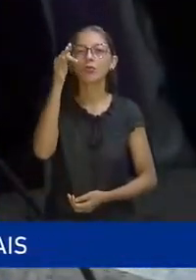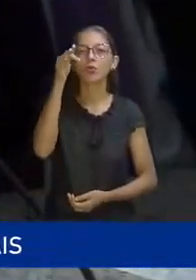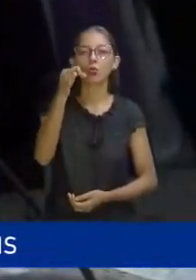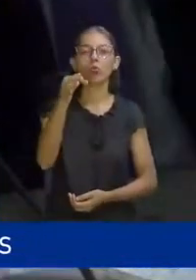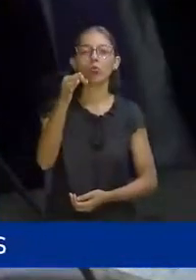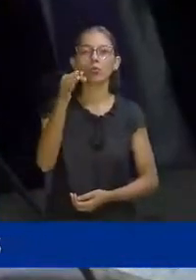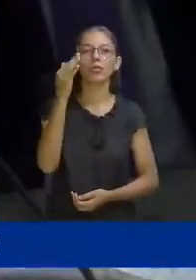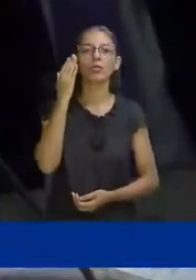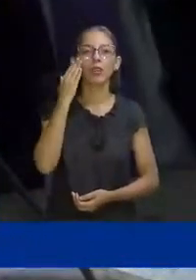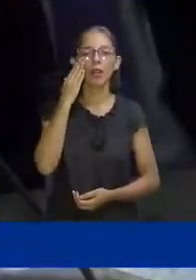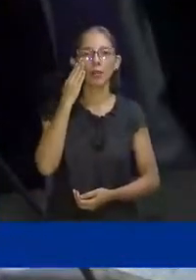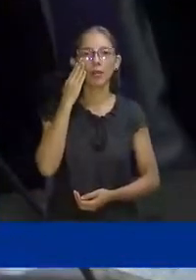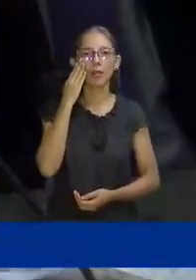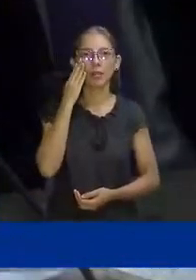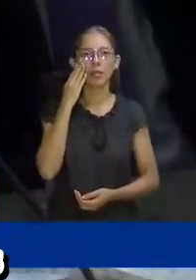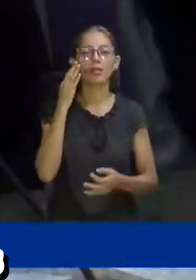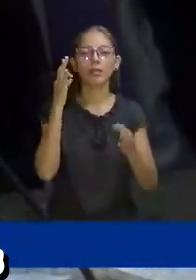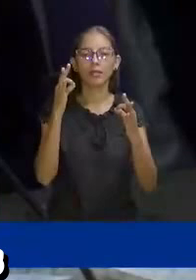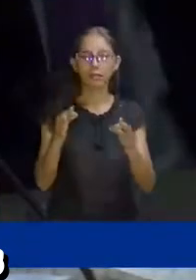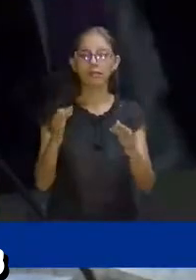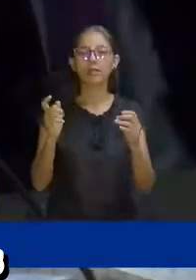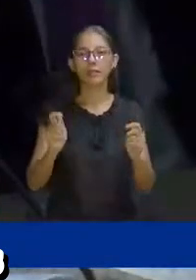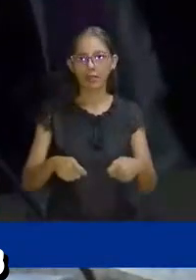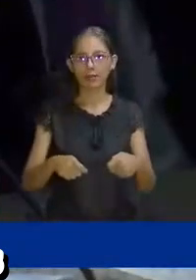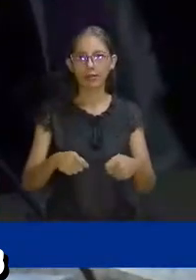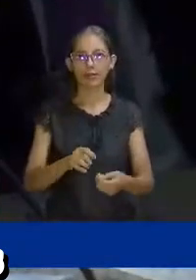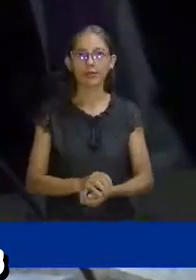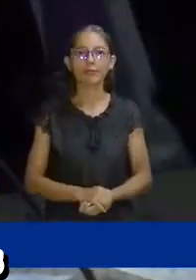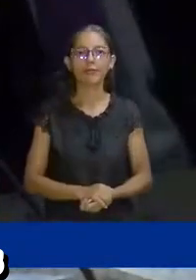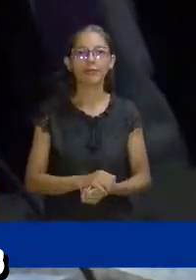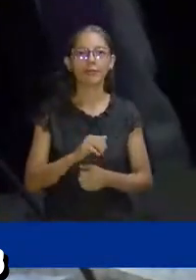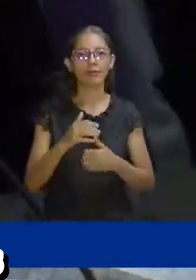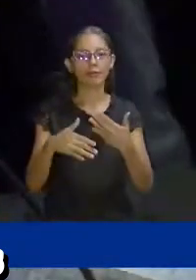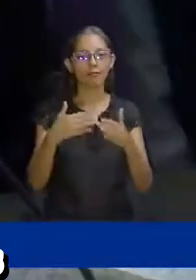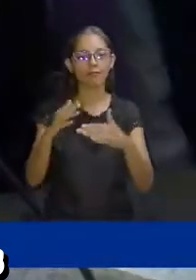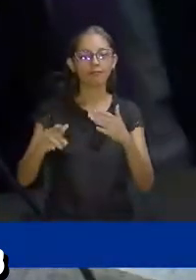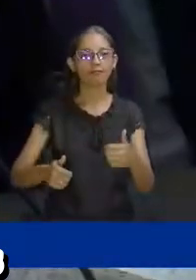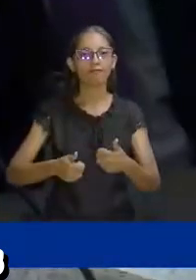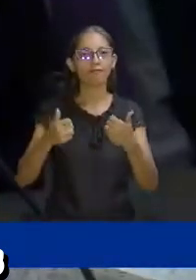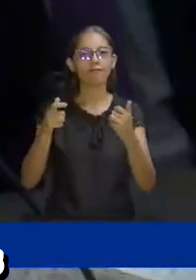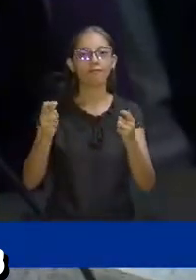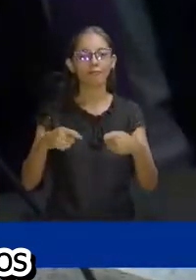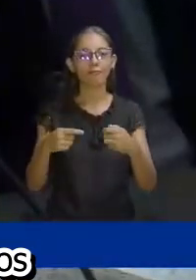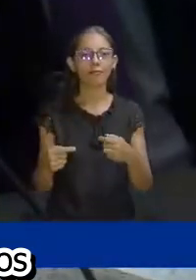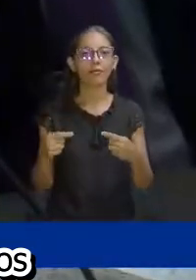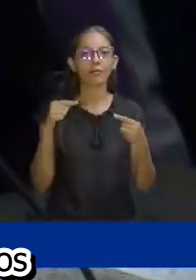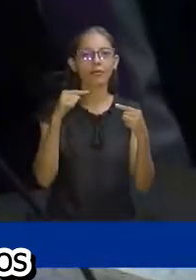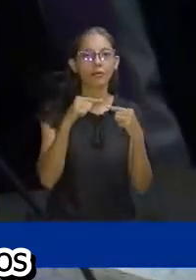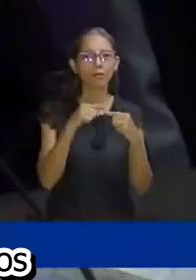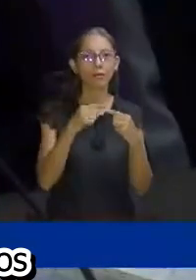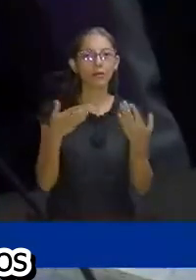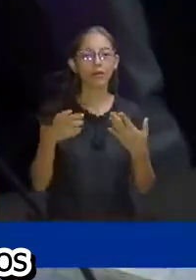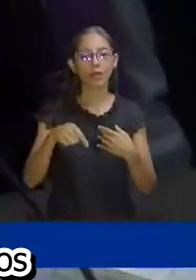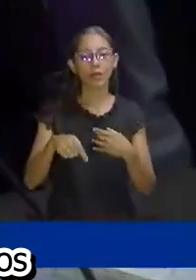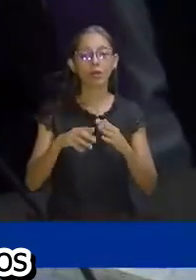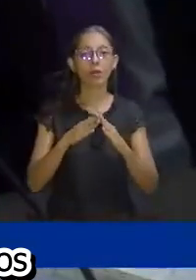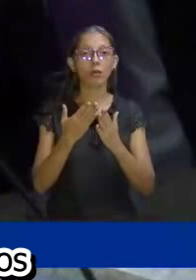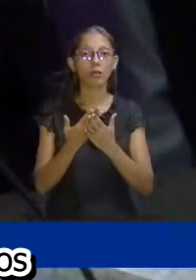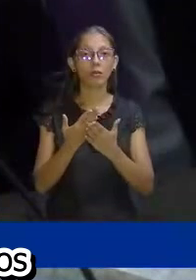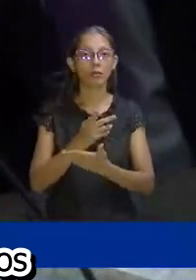percepção de que vamos avançar cada vez mais nos objetivos deste Colégio de